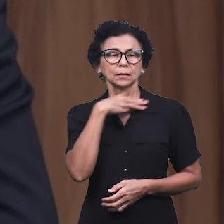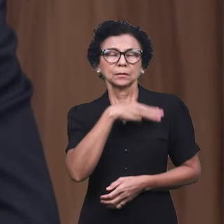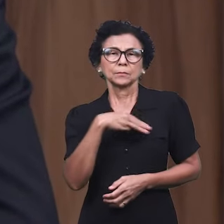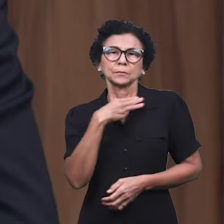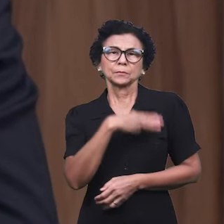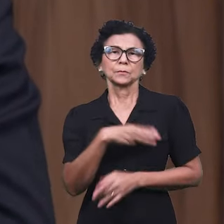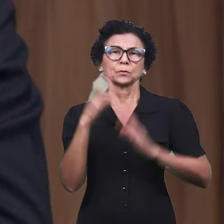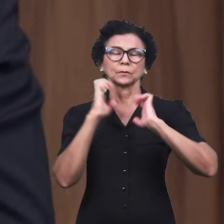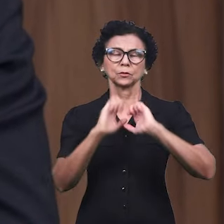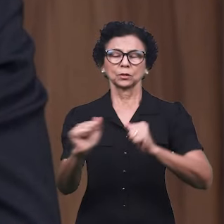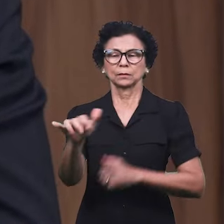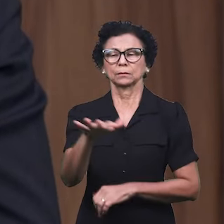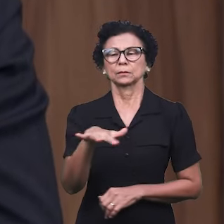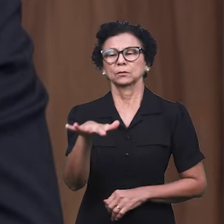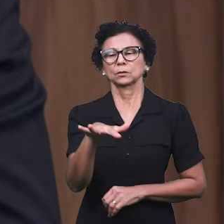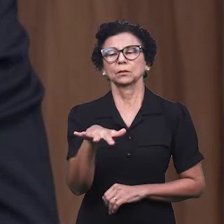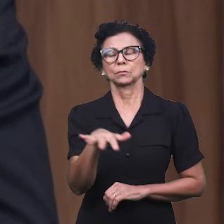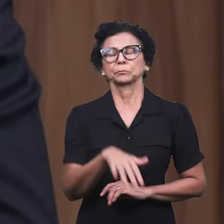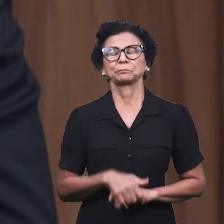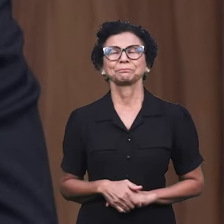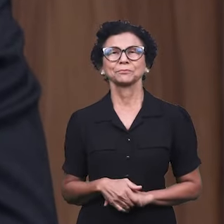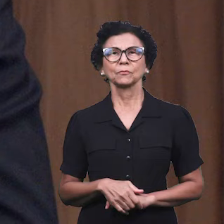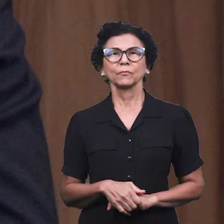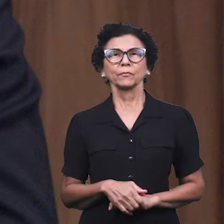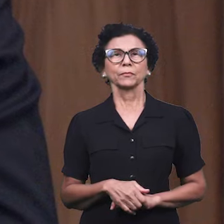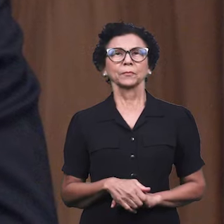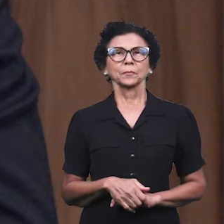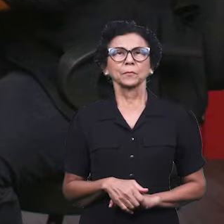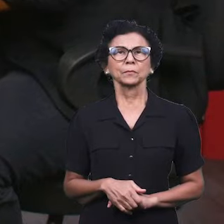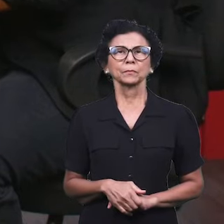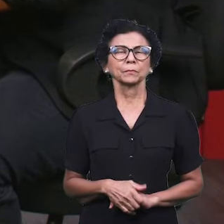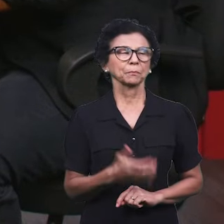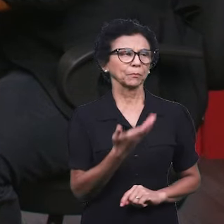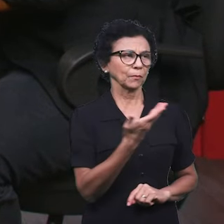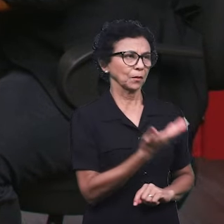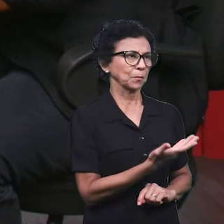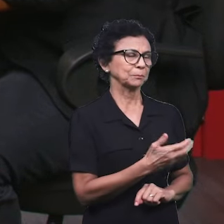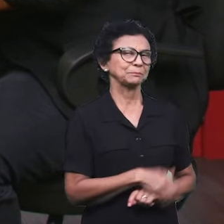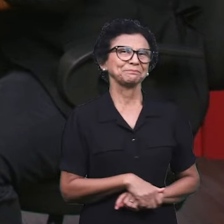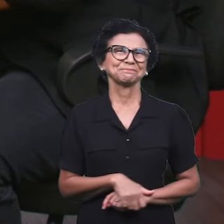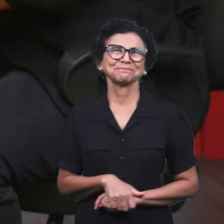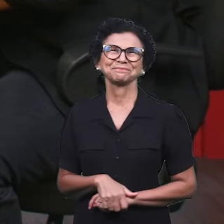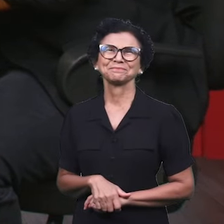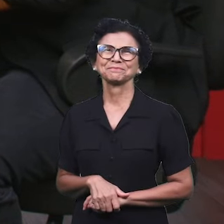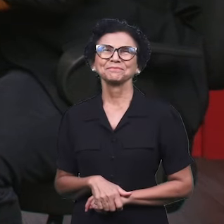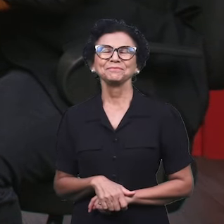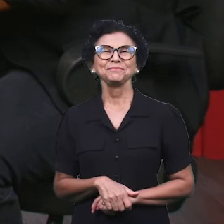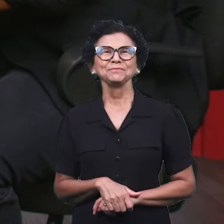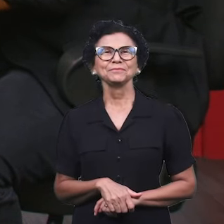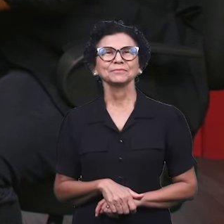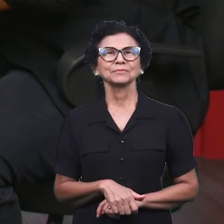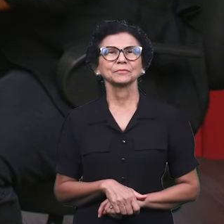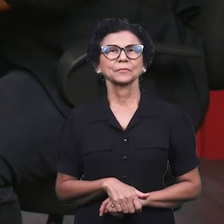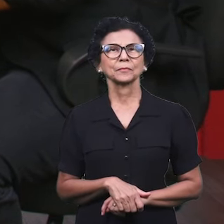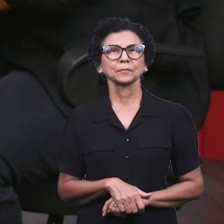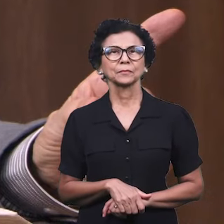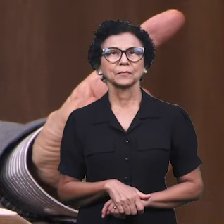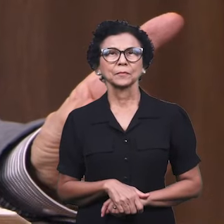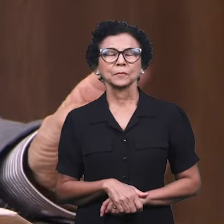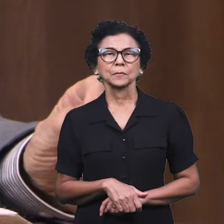vou passar aqui para nós ouvirmos um pouco esse dado histórico. Não, eu queria só dizer o seguinte, que Paulo ele